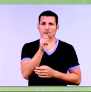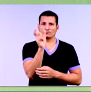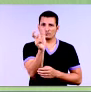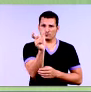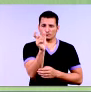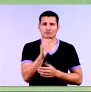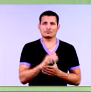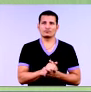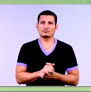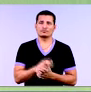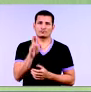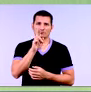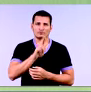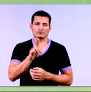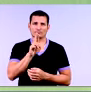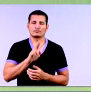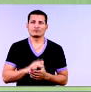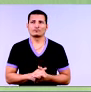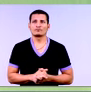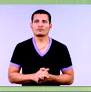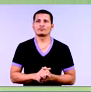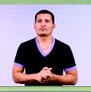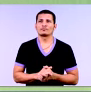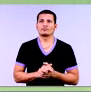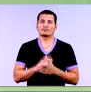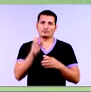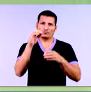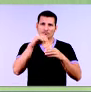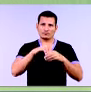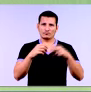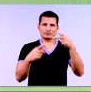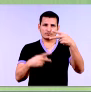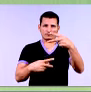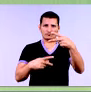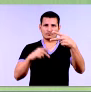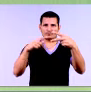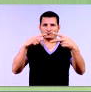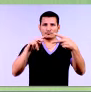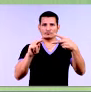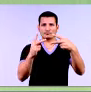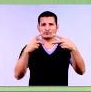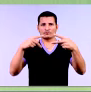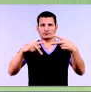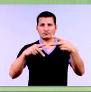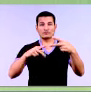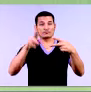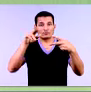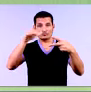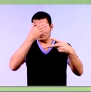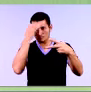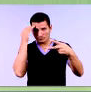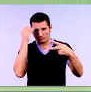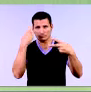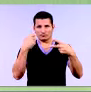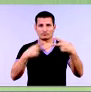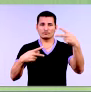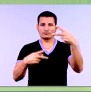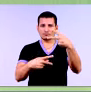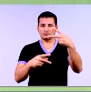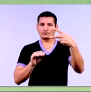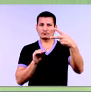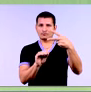variáveis. Observem, dentro do escopo PHP, nunca esqueçam que isso é